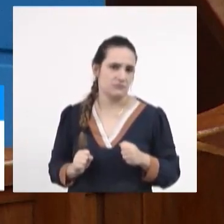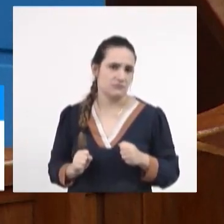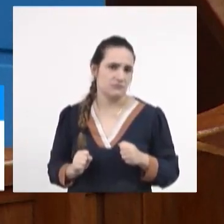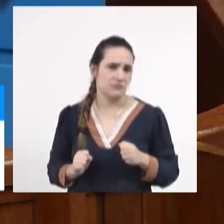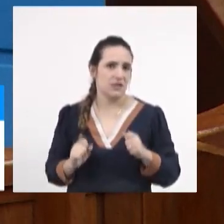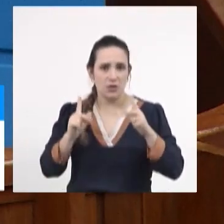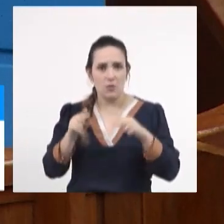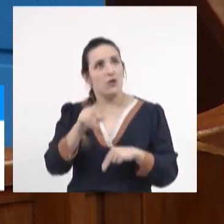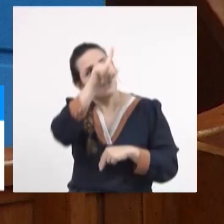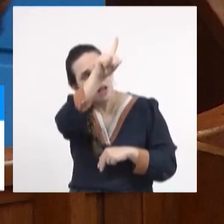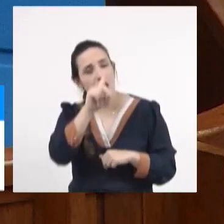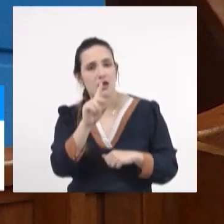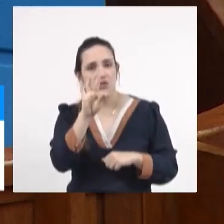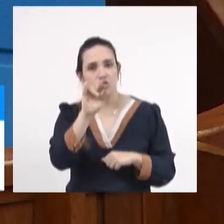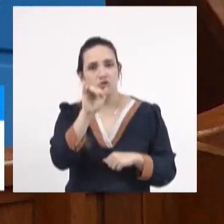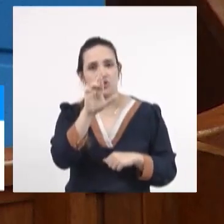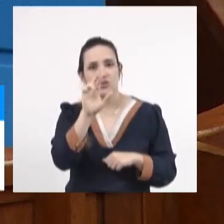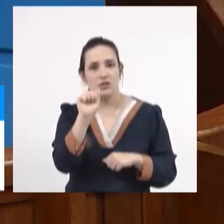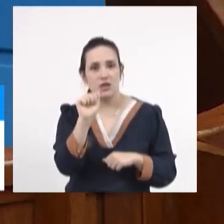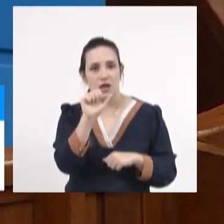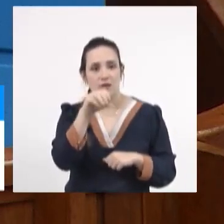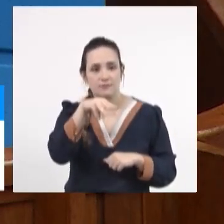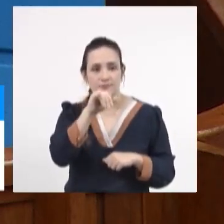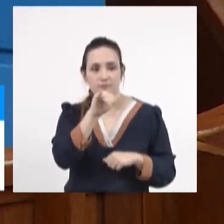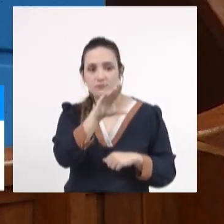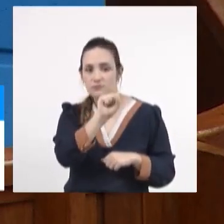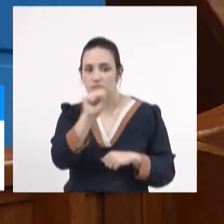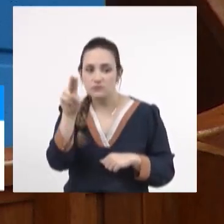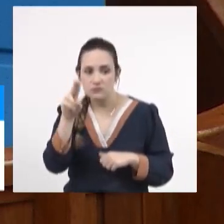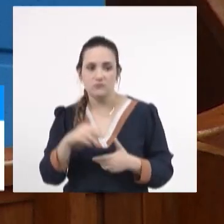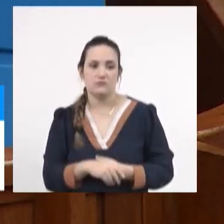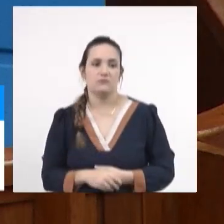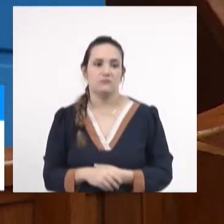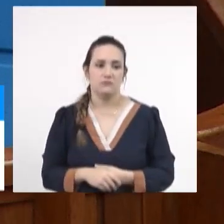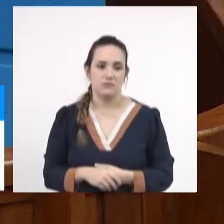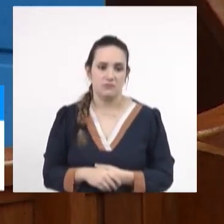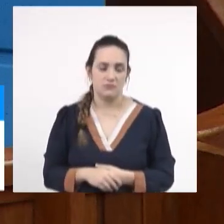Sul, planta mais de 50 mil hectares de soja,